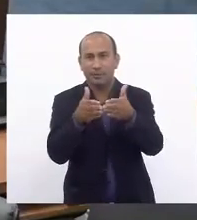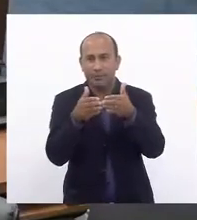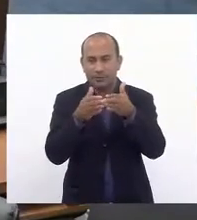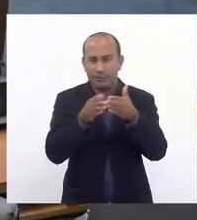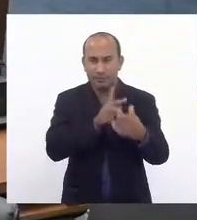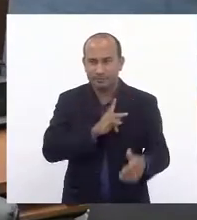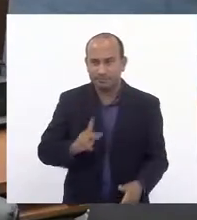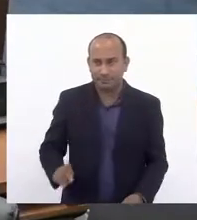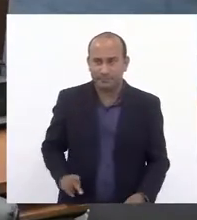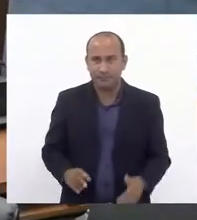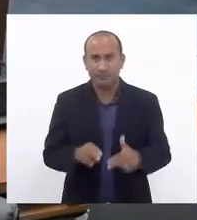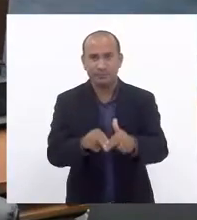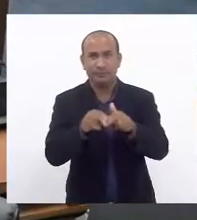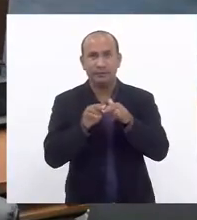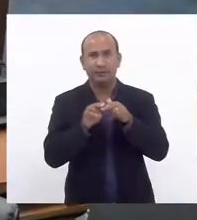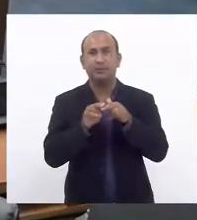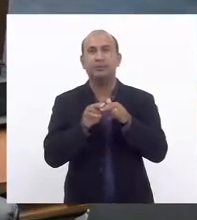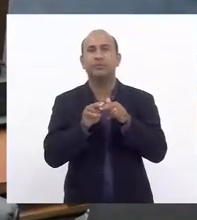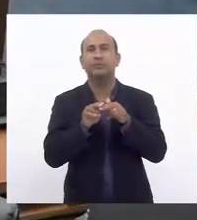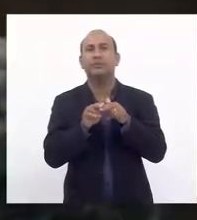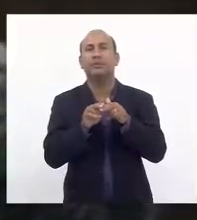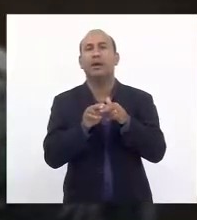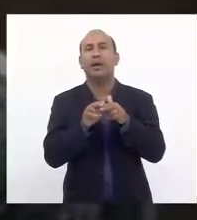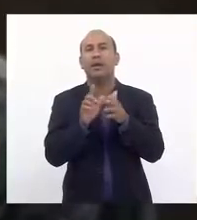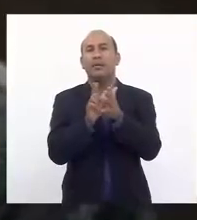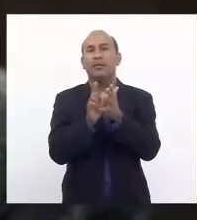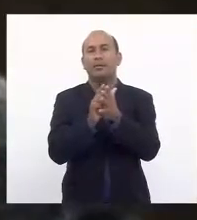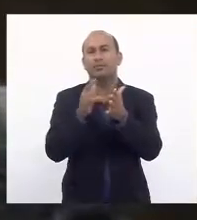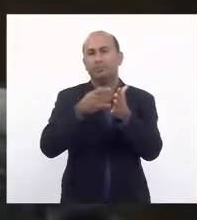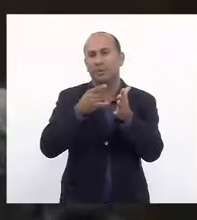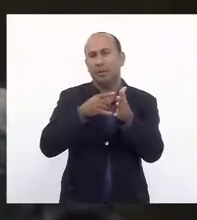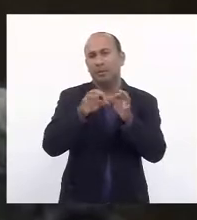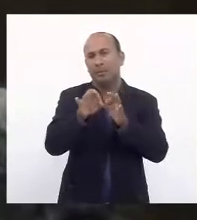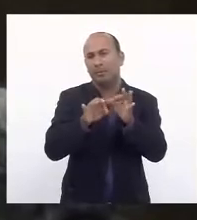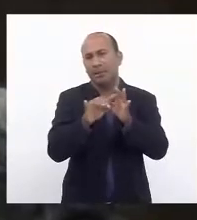Excelência para uma inclusão de pauta de emergência, projeto de lei